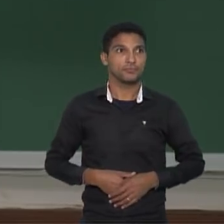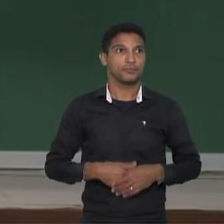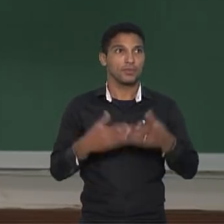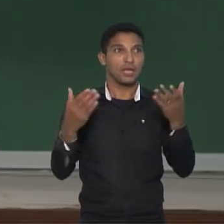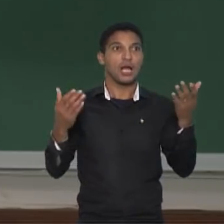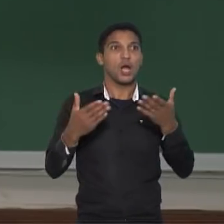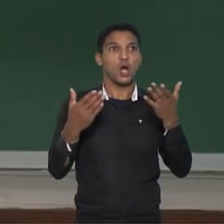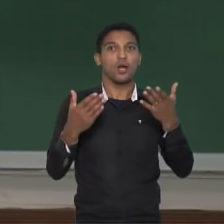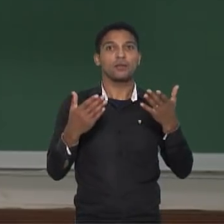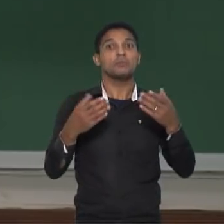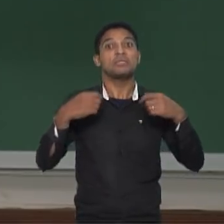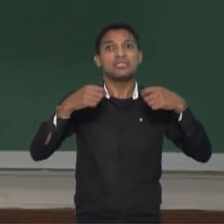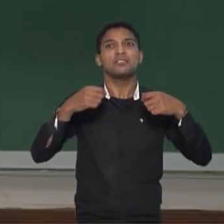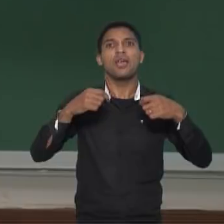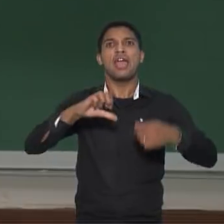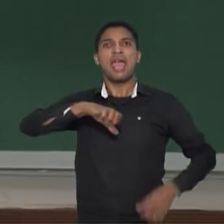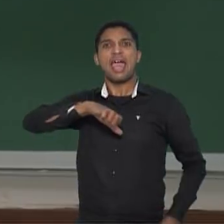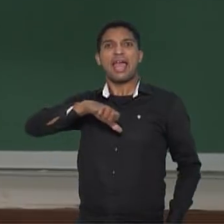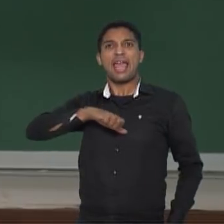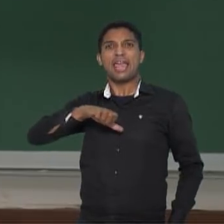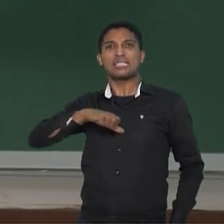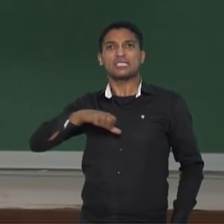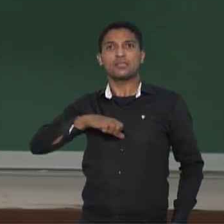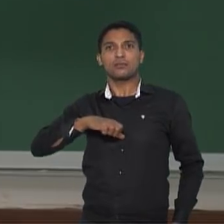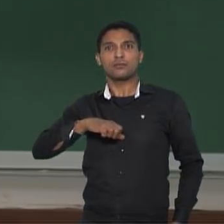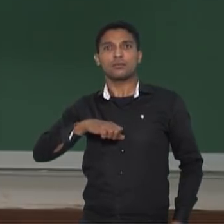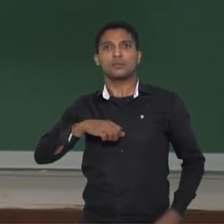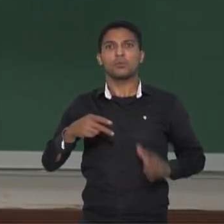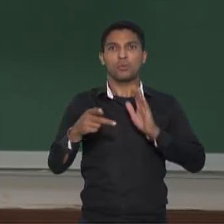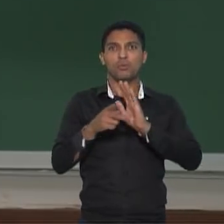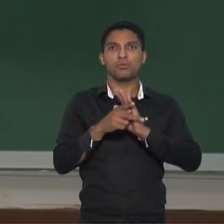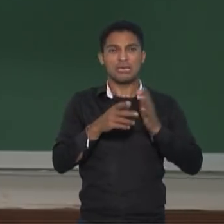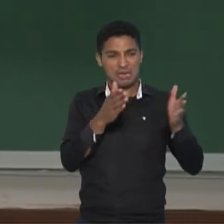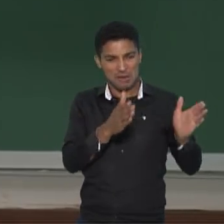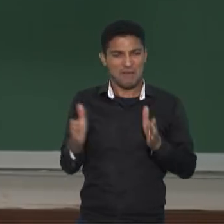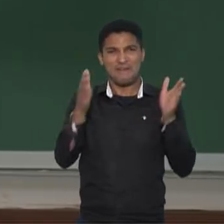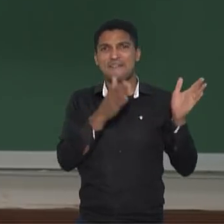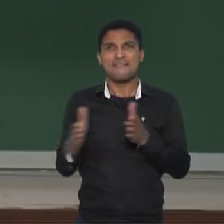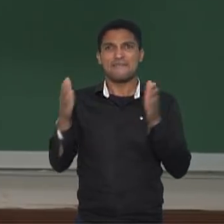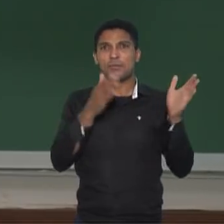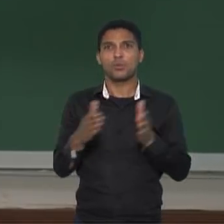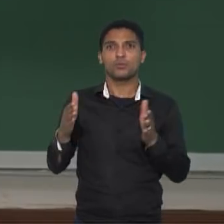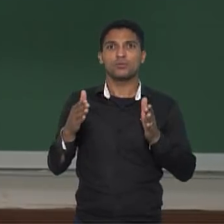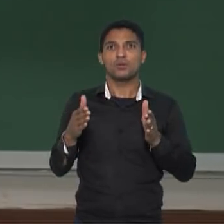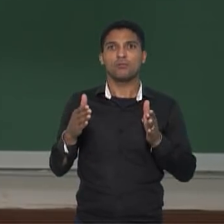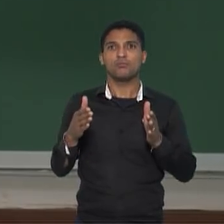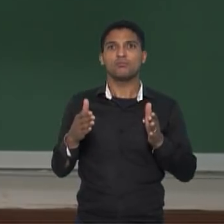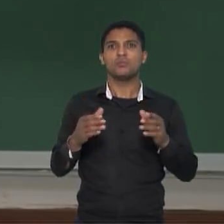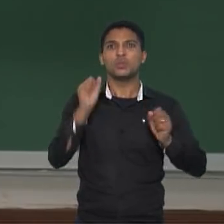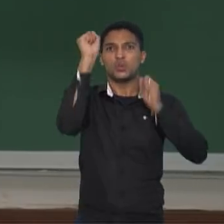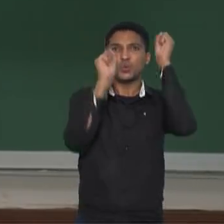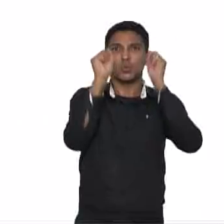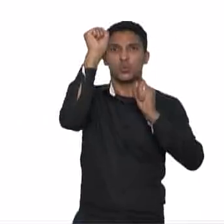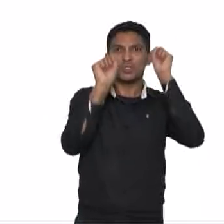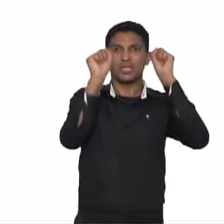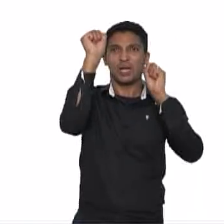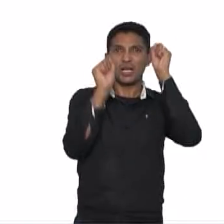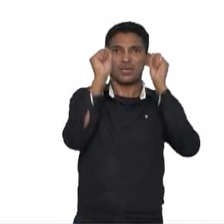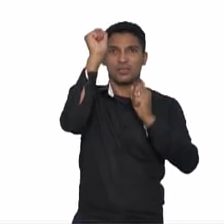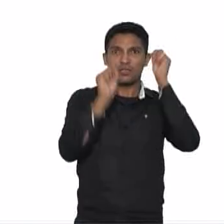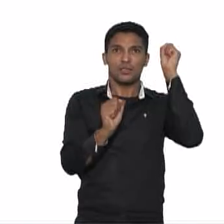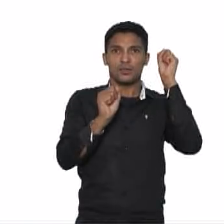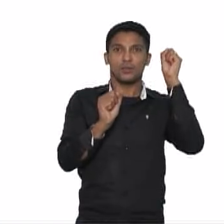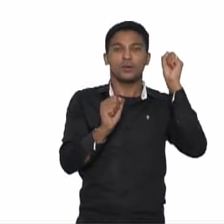uma nova ética para essas formas de produção que prejudiquem menos o meio ambiente. Atitudes individuais